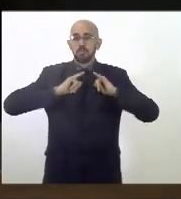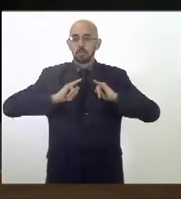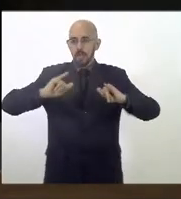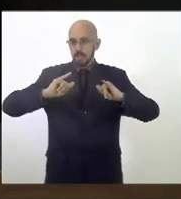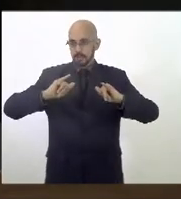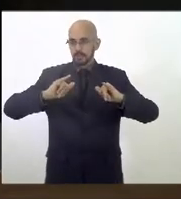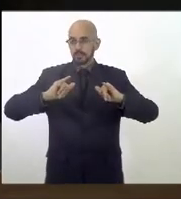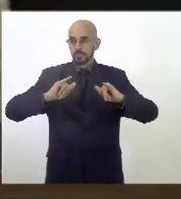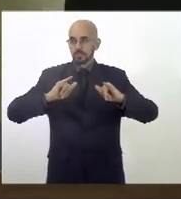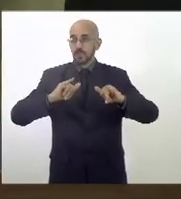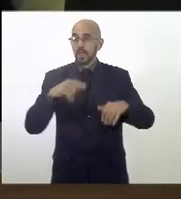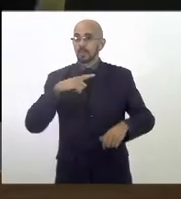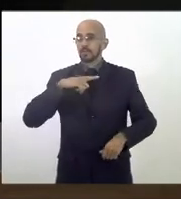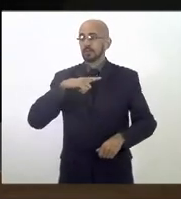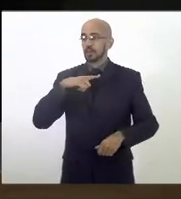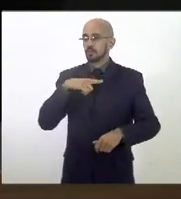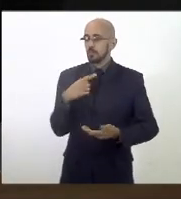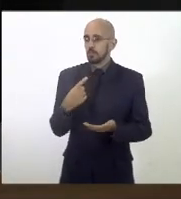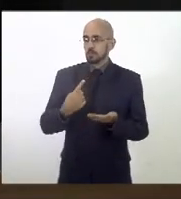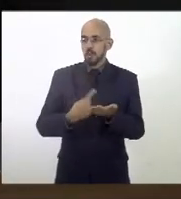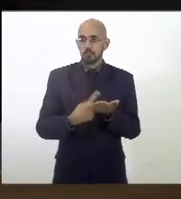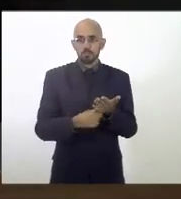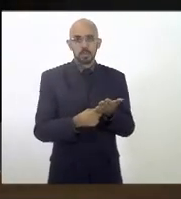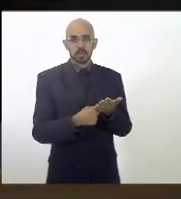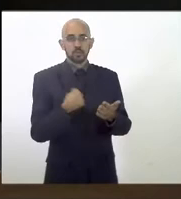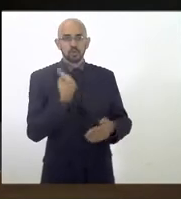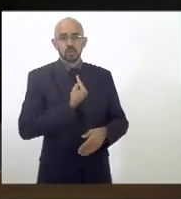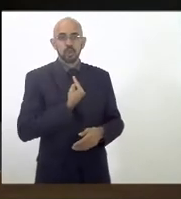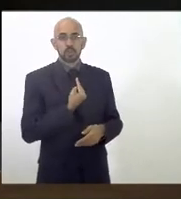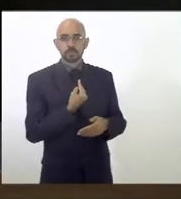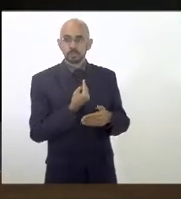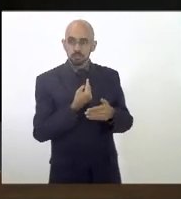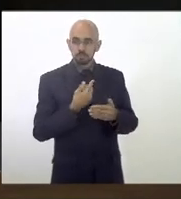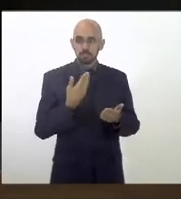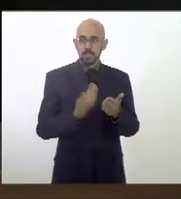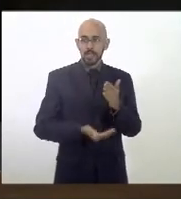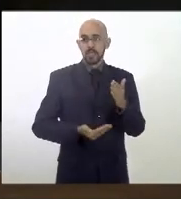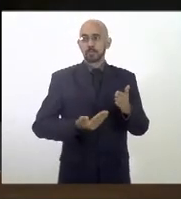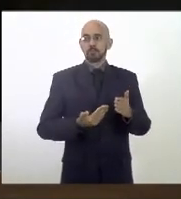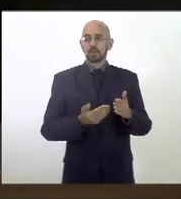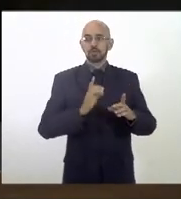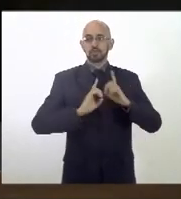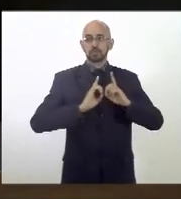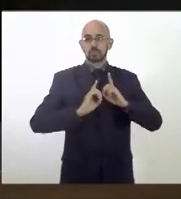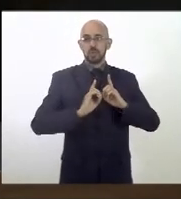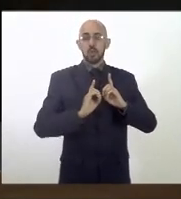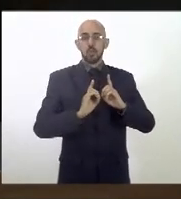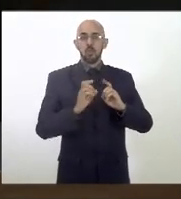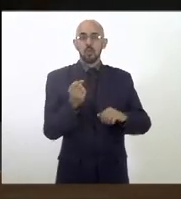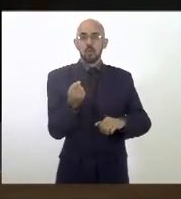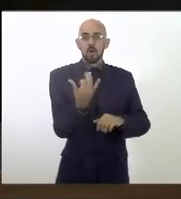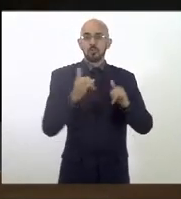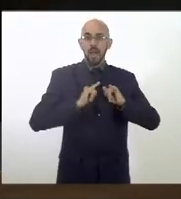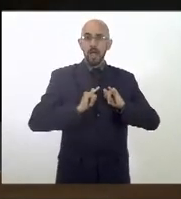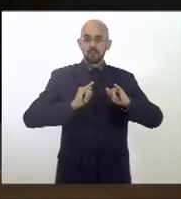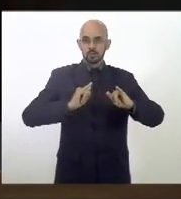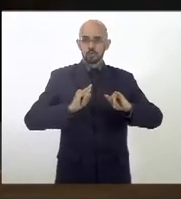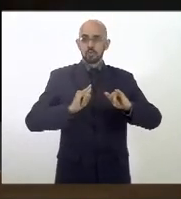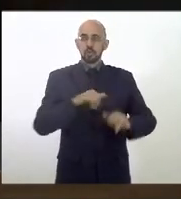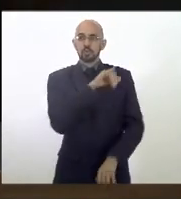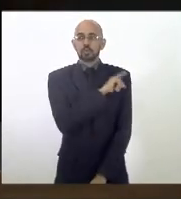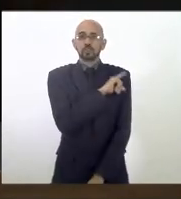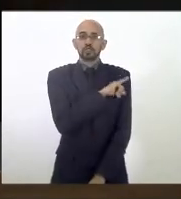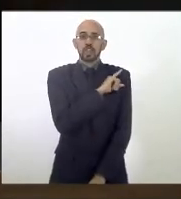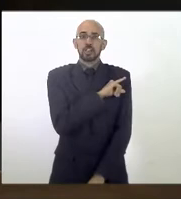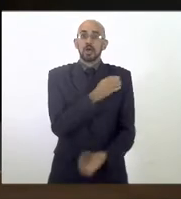momento que a gente perdeu essa discussão quando se anunciou que o estado do Rio de Janeiro deu